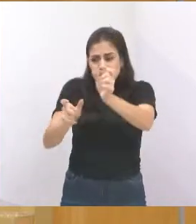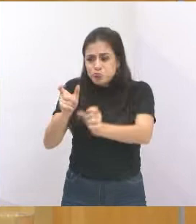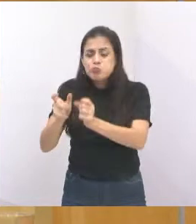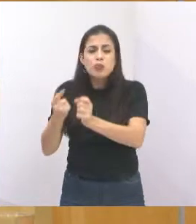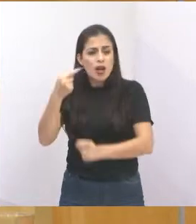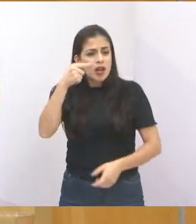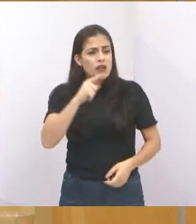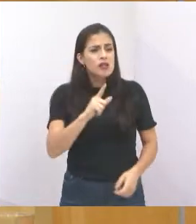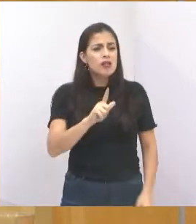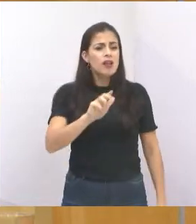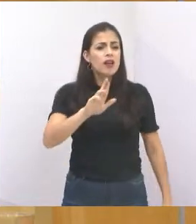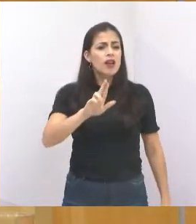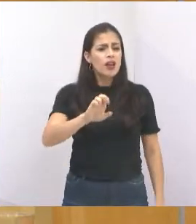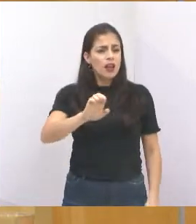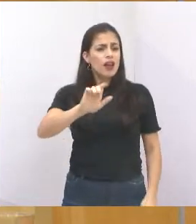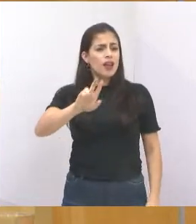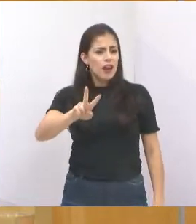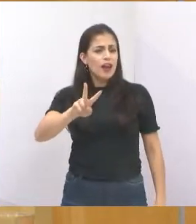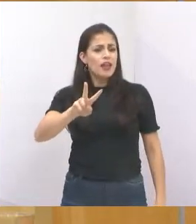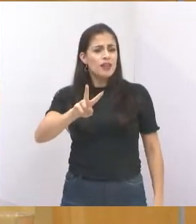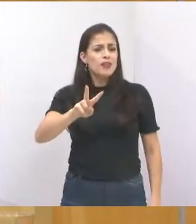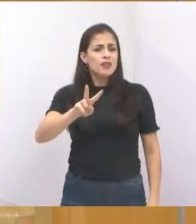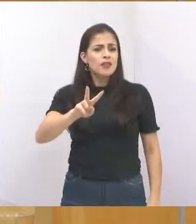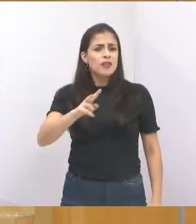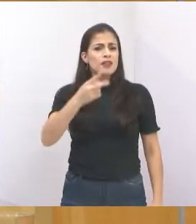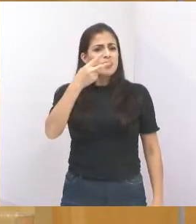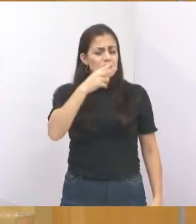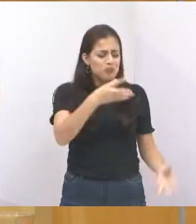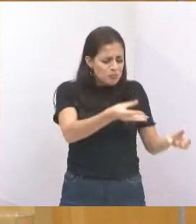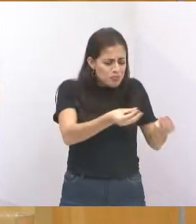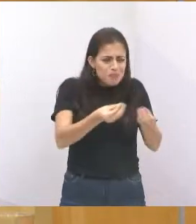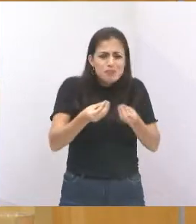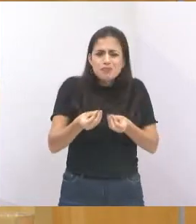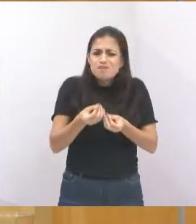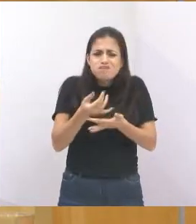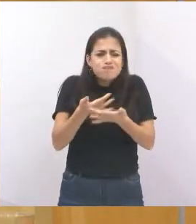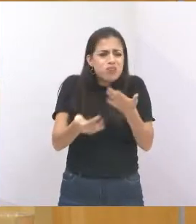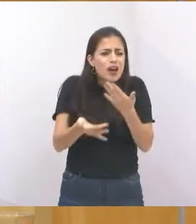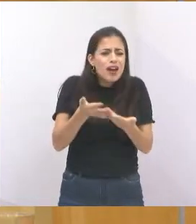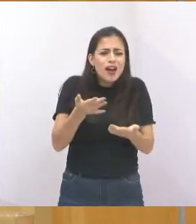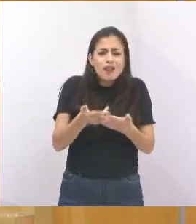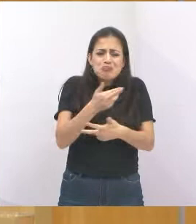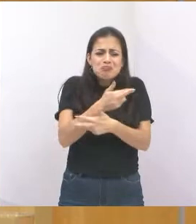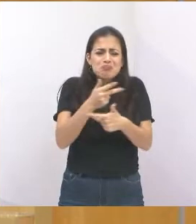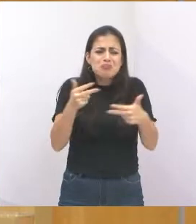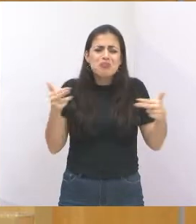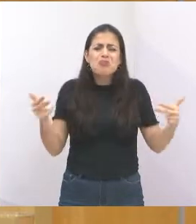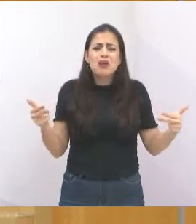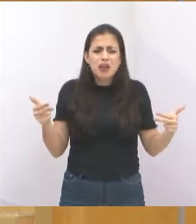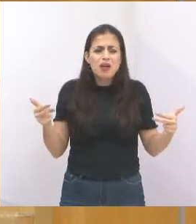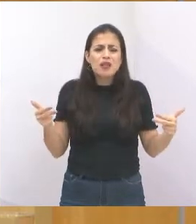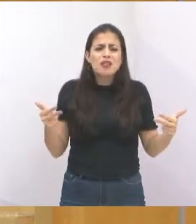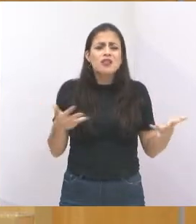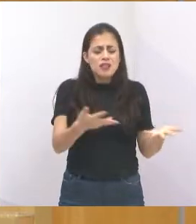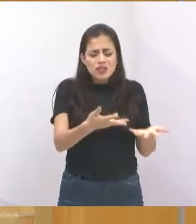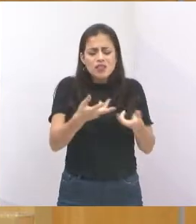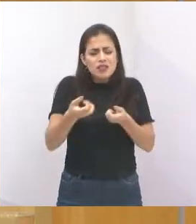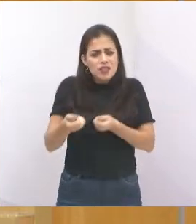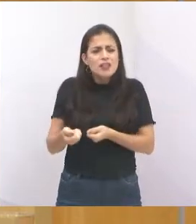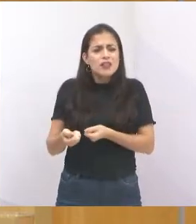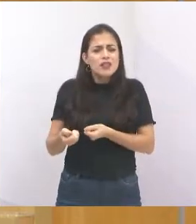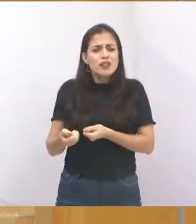para recolher qualquer tipo de coisa qualquer tipo de objeto as doações